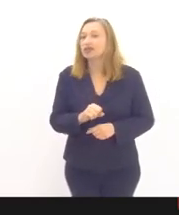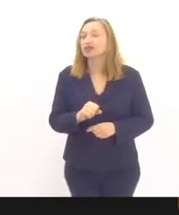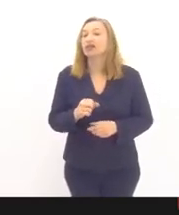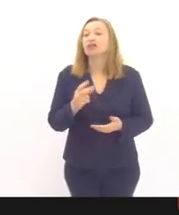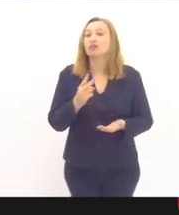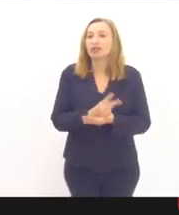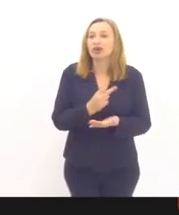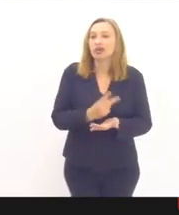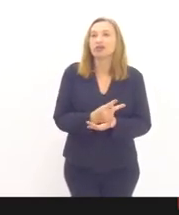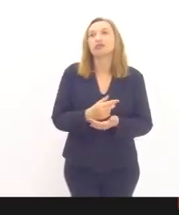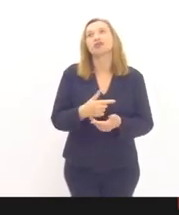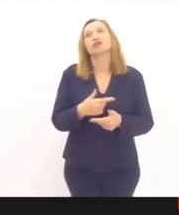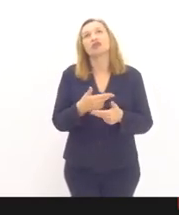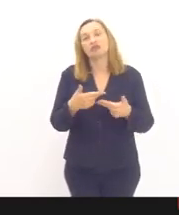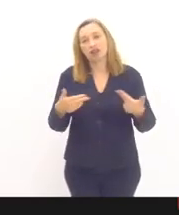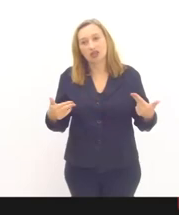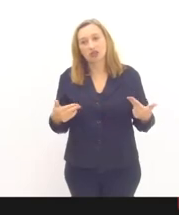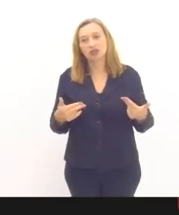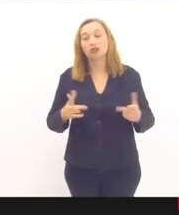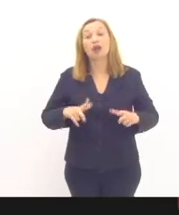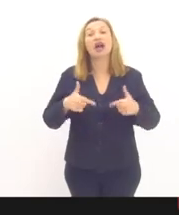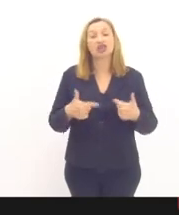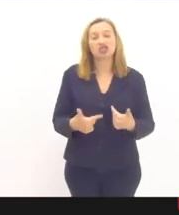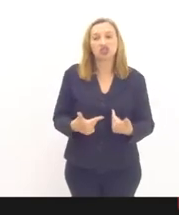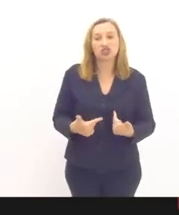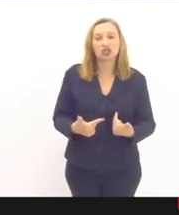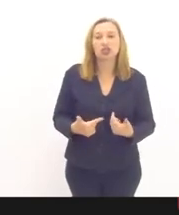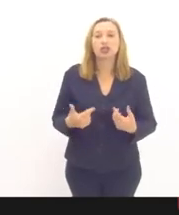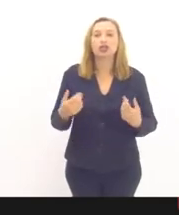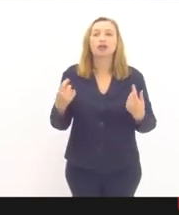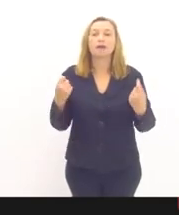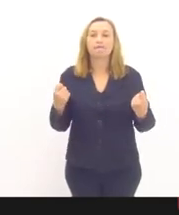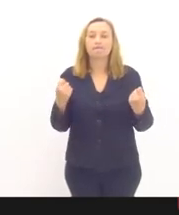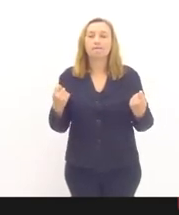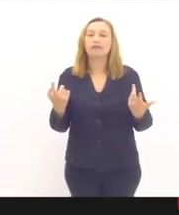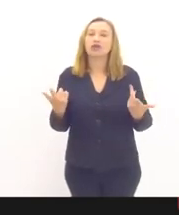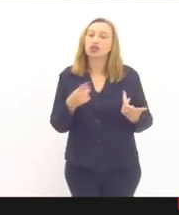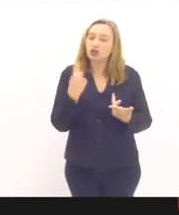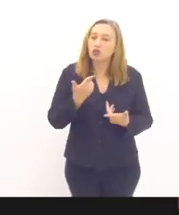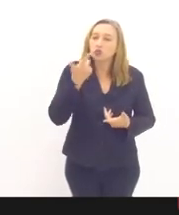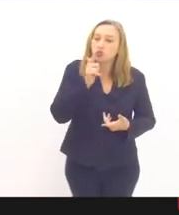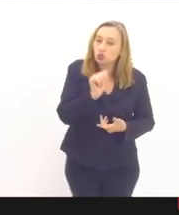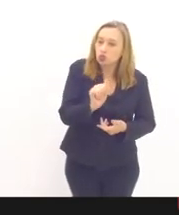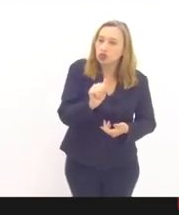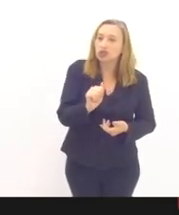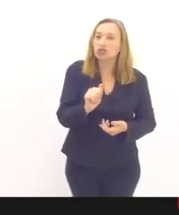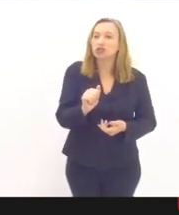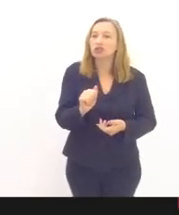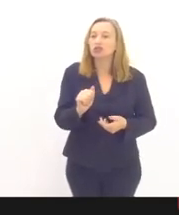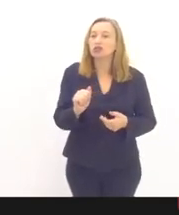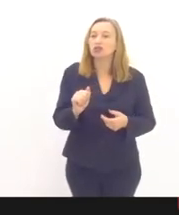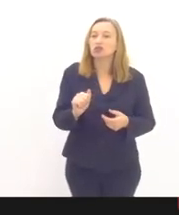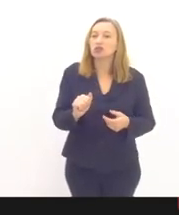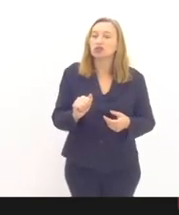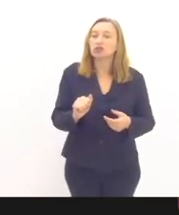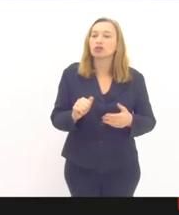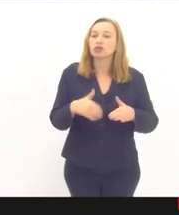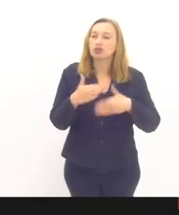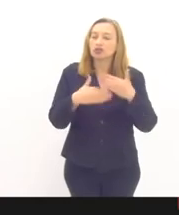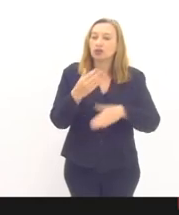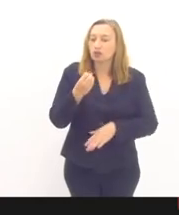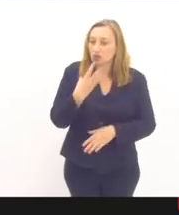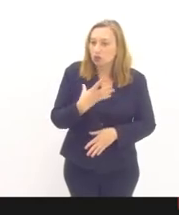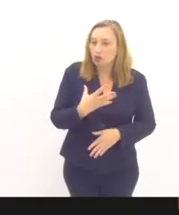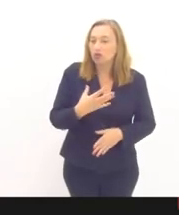que a gente tenha muita coisa para fazer, né, eu espero que a gente consiga frutos, né, desses